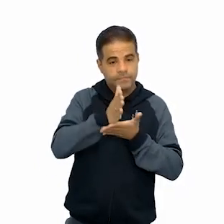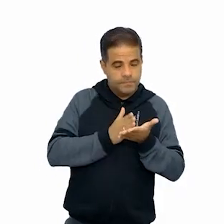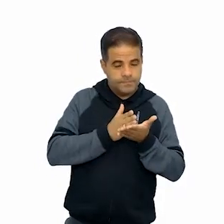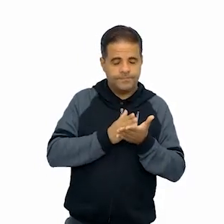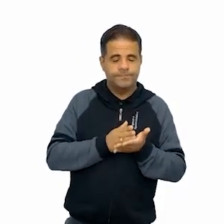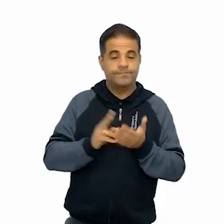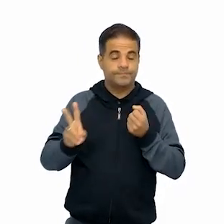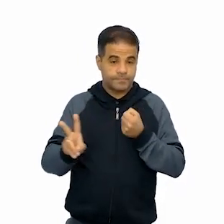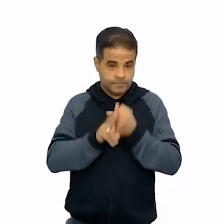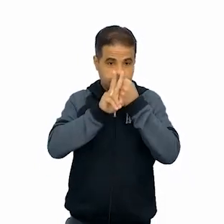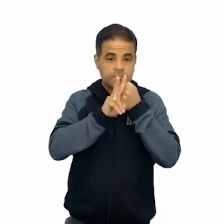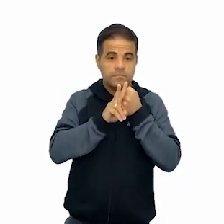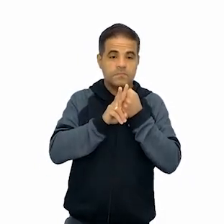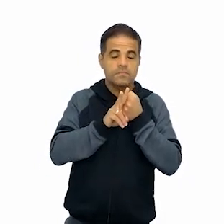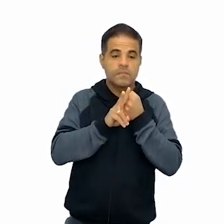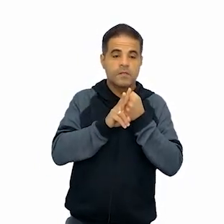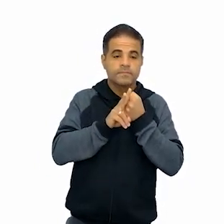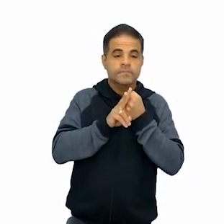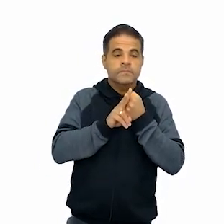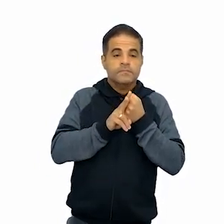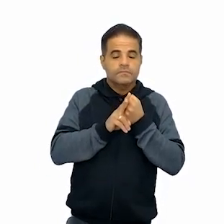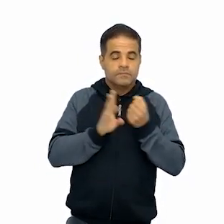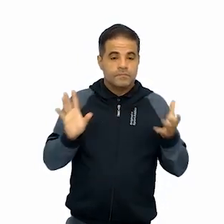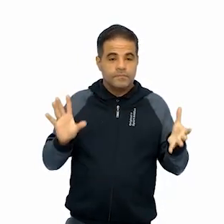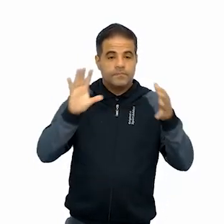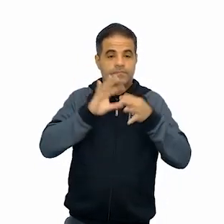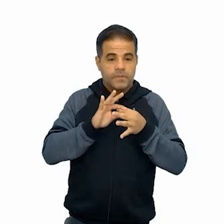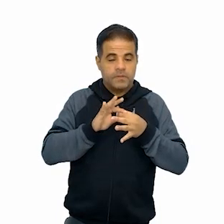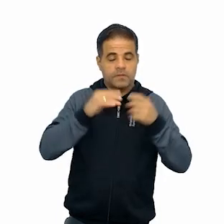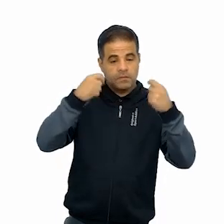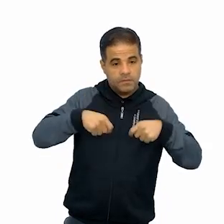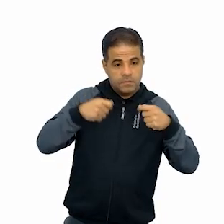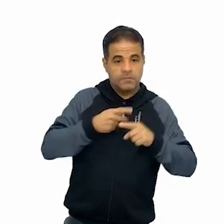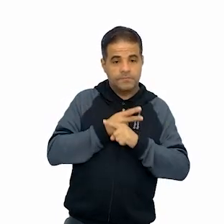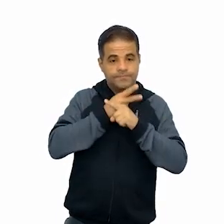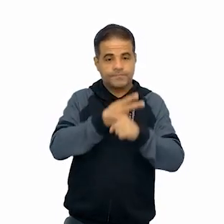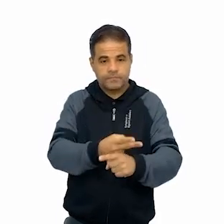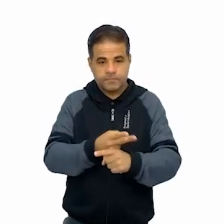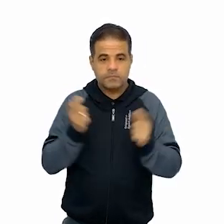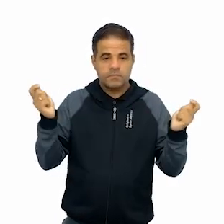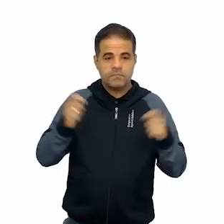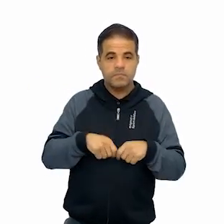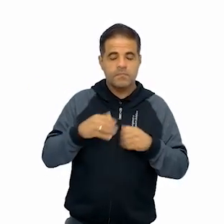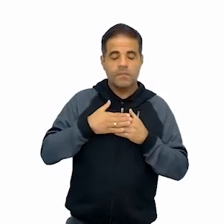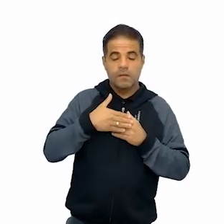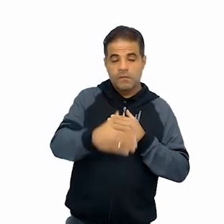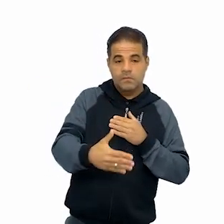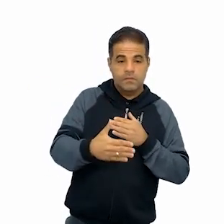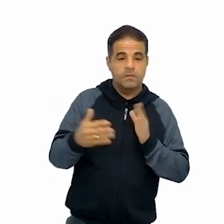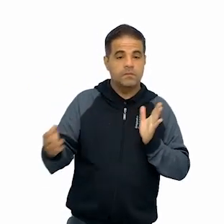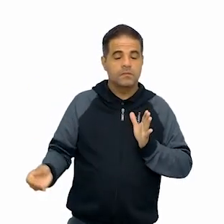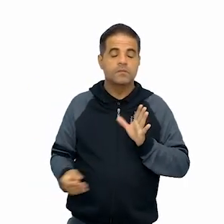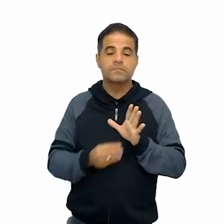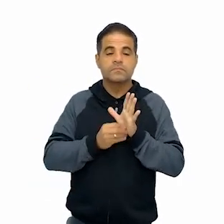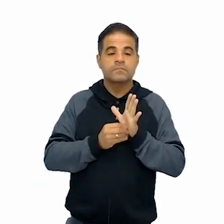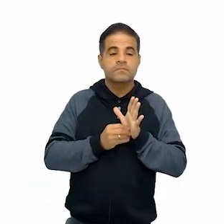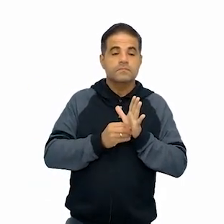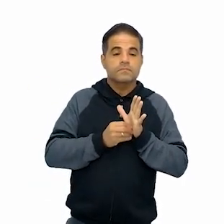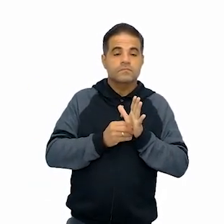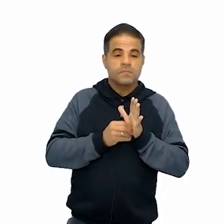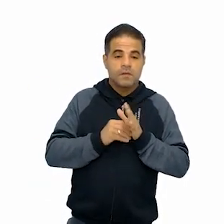do verbete por partes, atrelado ao que é necessário buscar, pode ser um indício para que a leitura